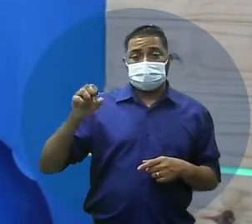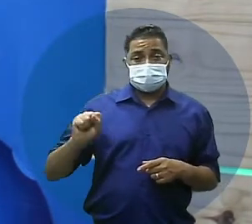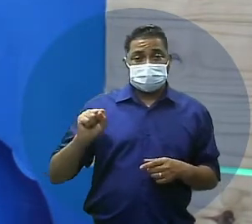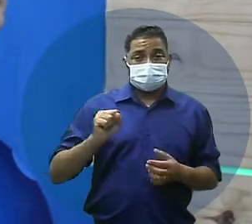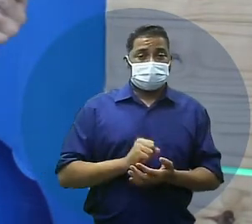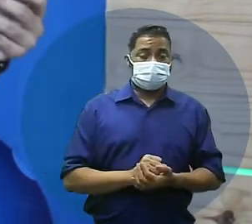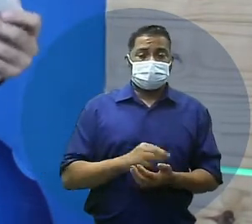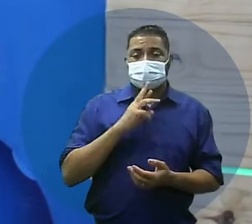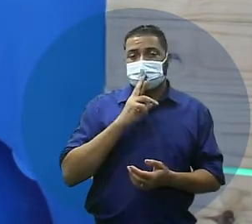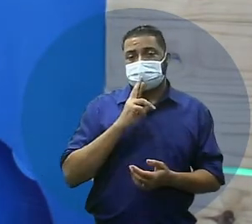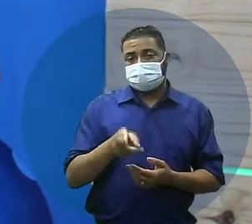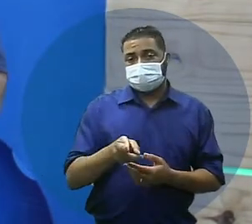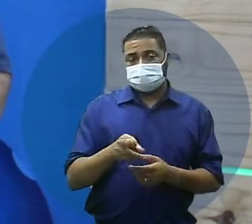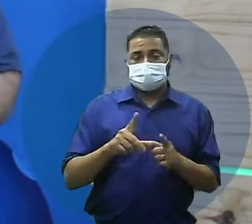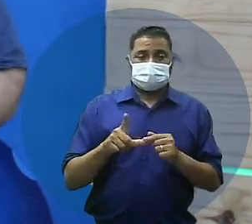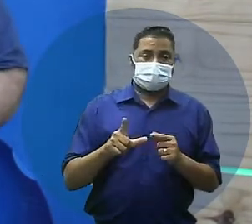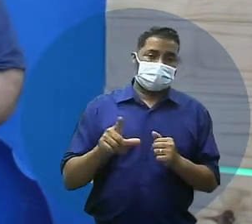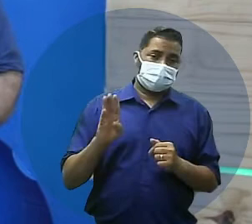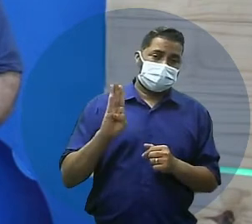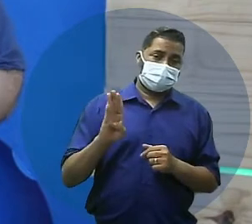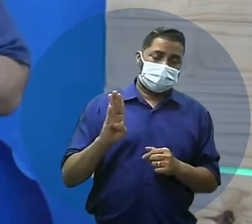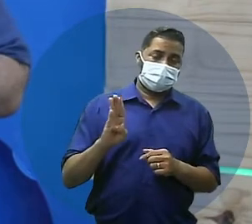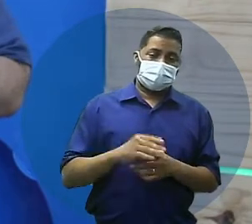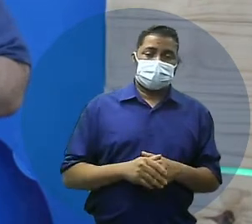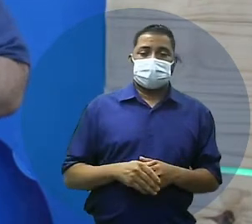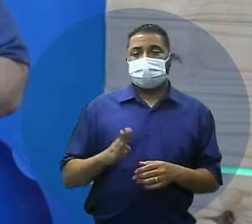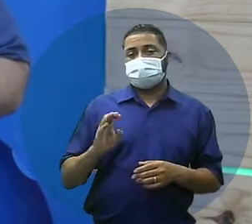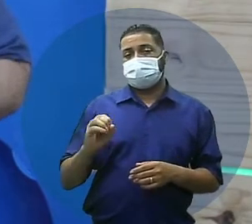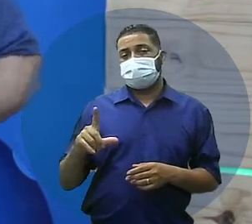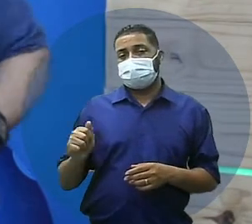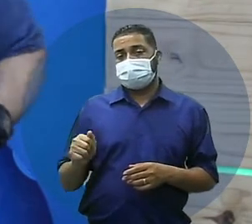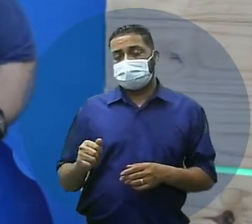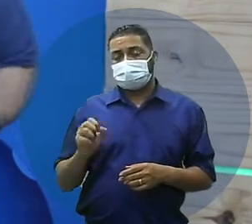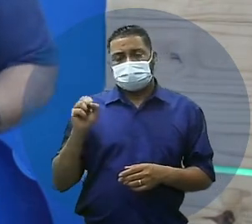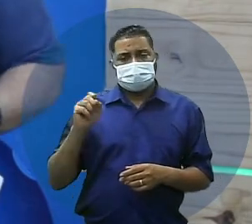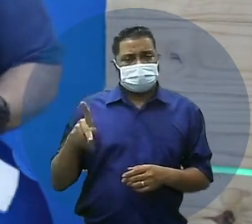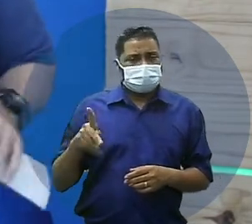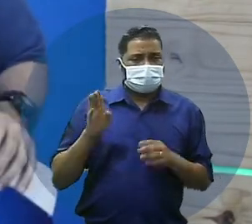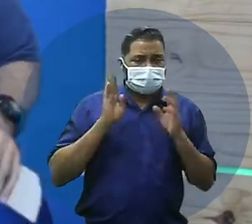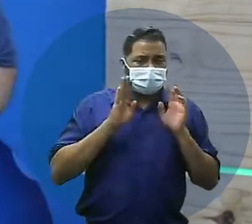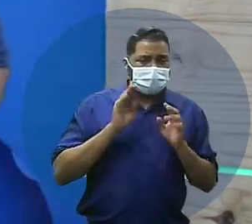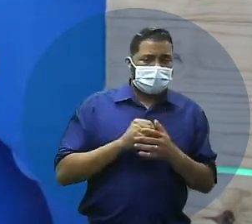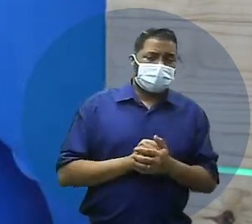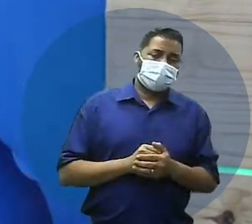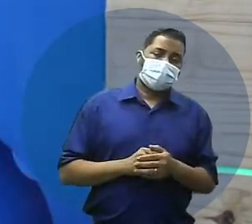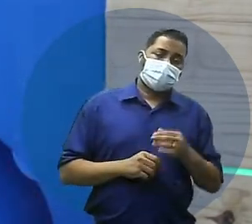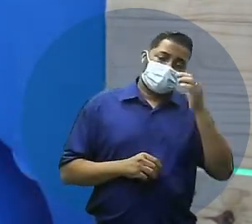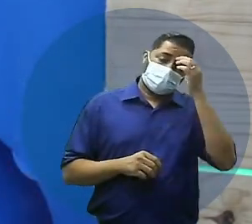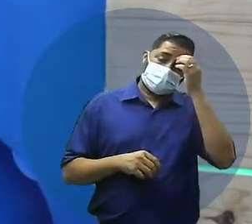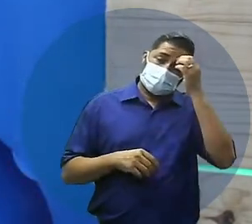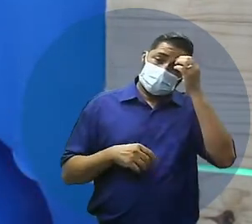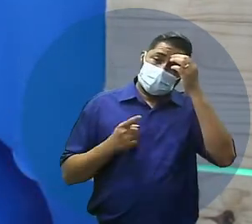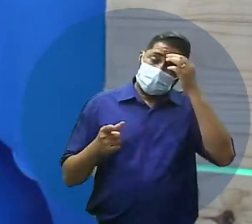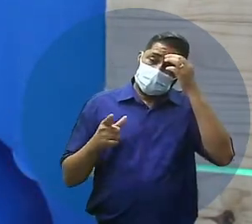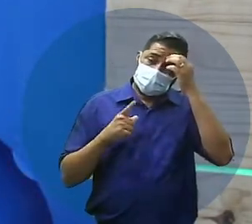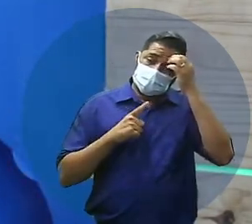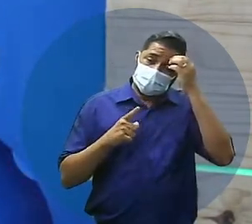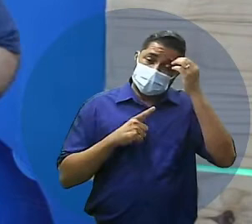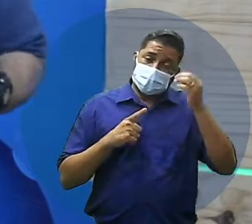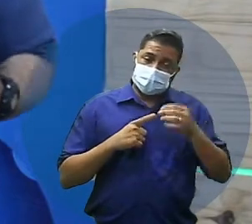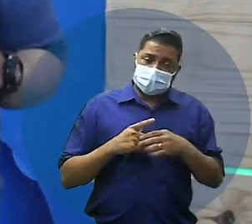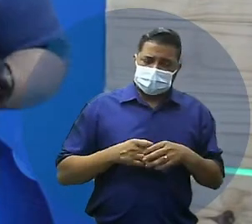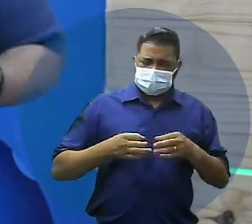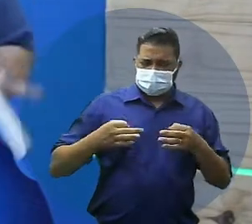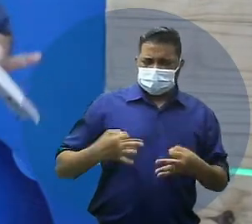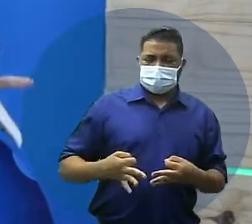1948. Resposta, letra B de bola. Show, bacana, tranquilão. Robertão, você está muito